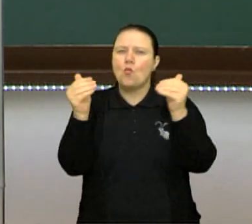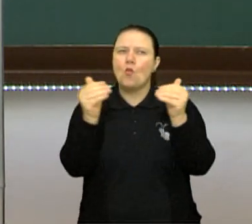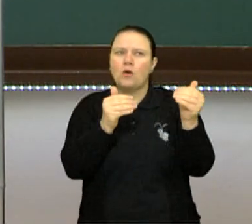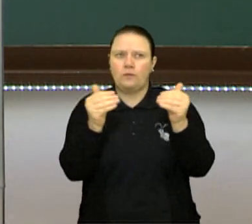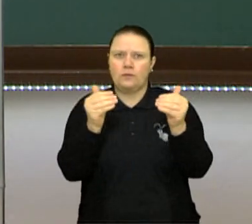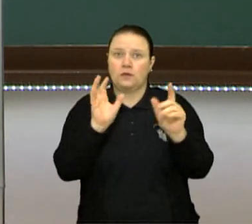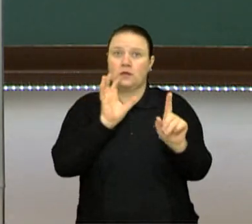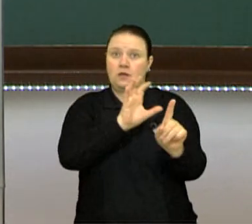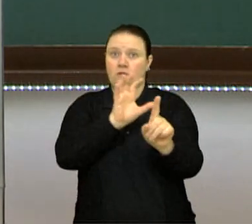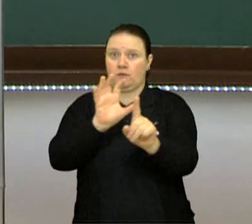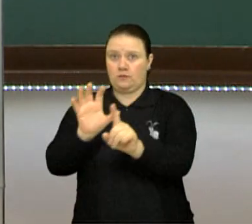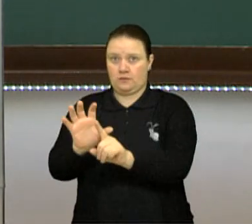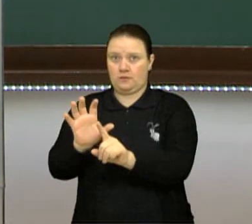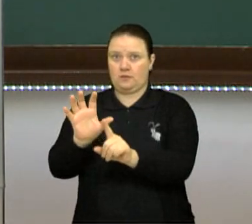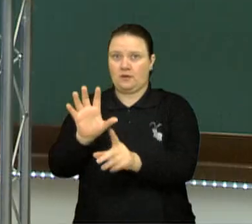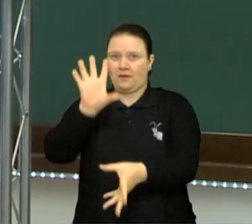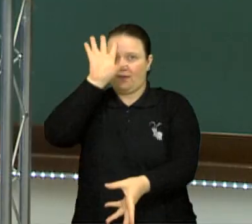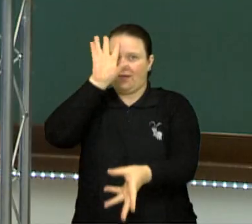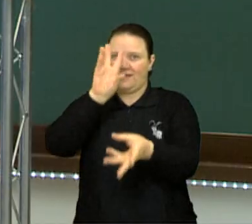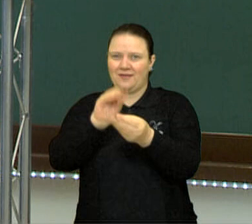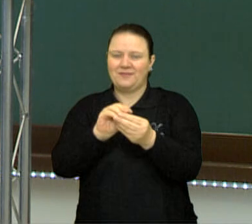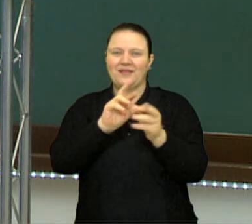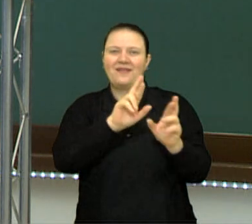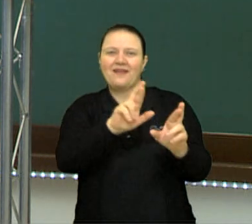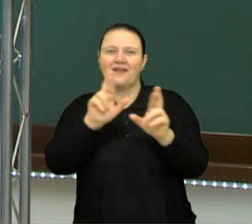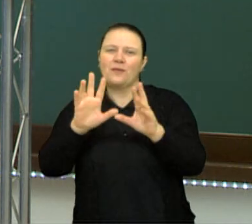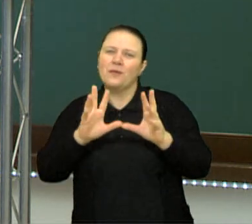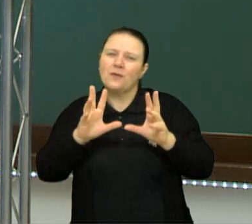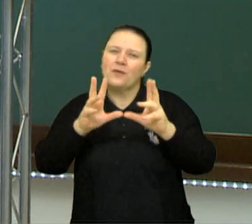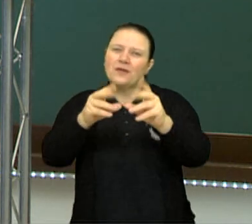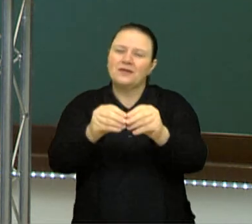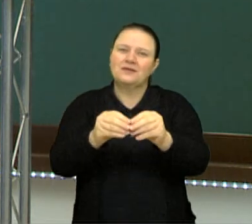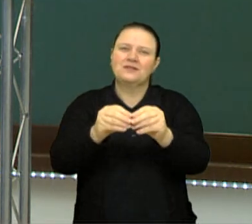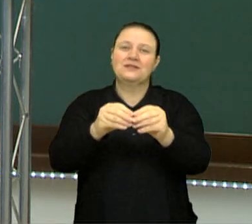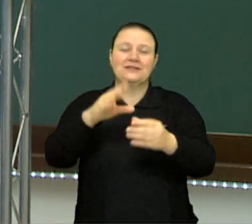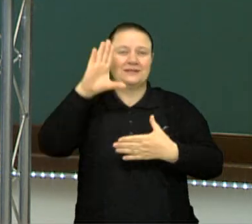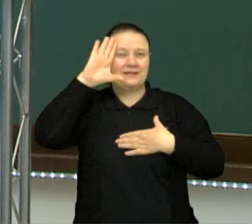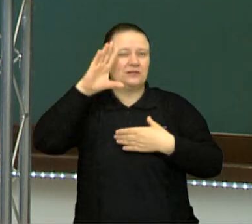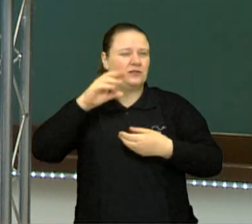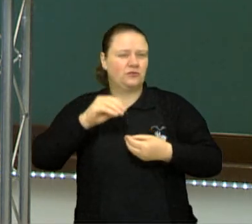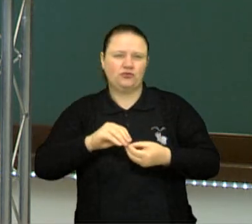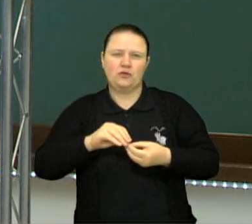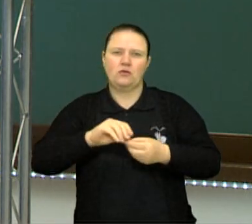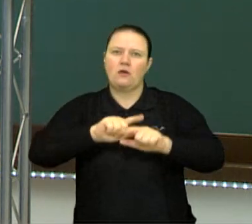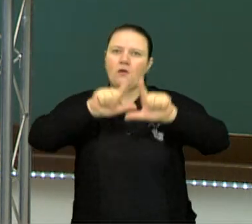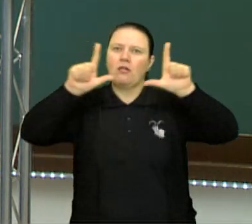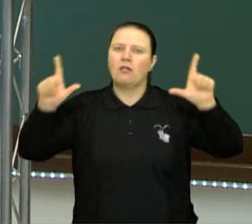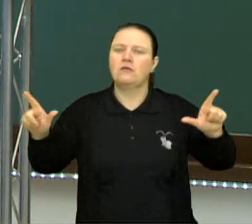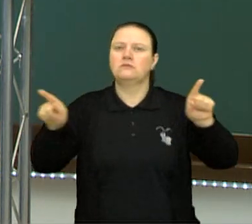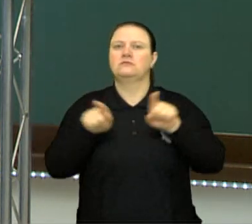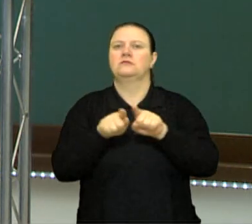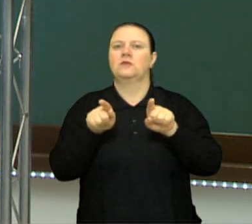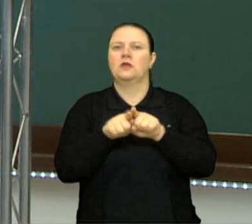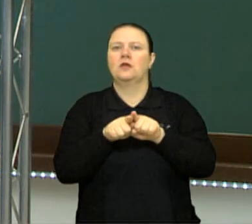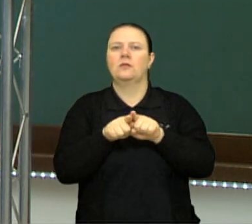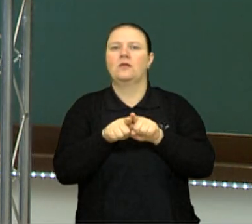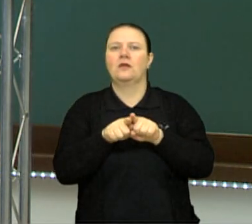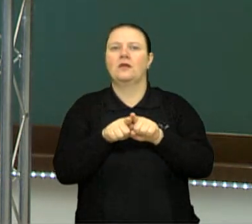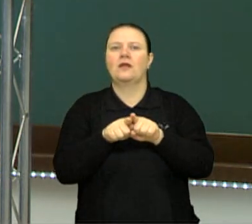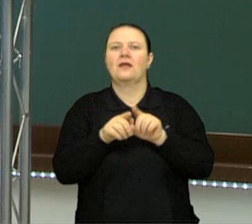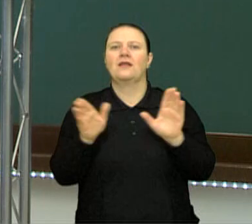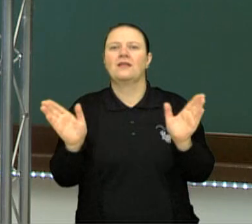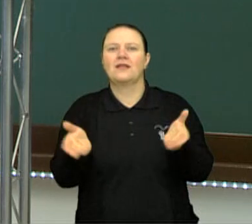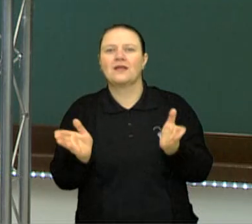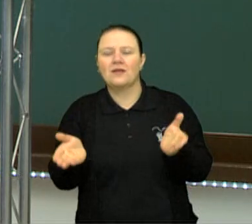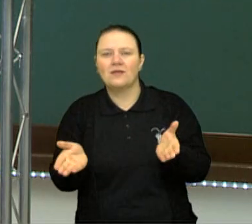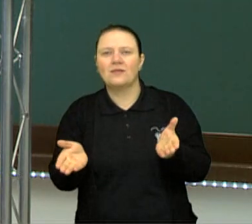na região. Espero que nessa aula, então, vocês tenham entendido um pouco mais sobre essa questão curda, entendido essa sistemática e respeitem dentro das